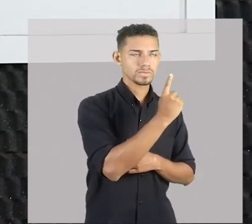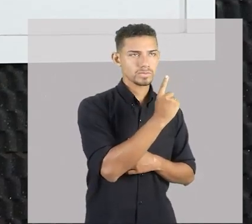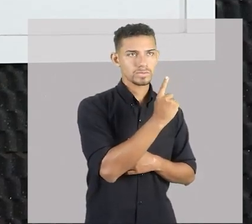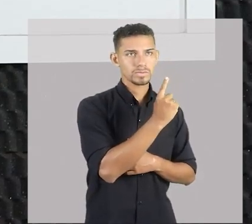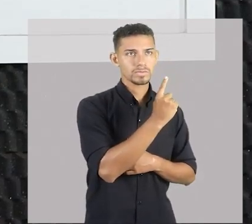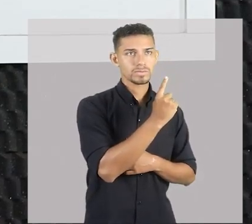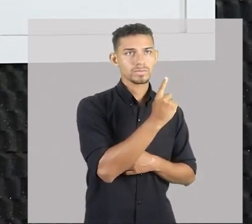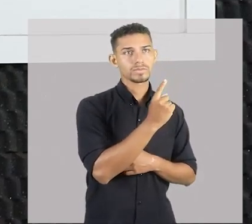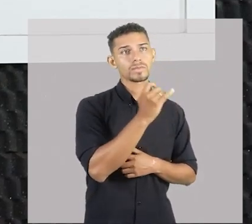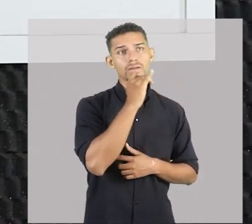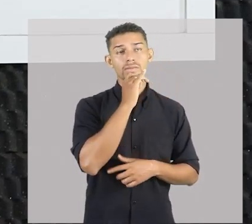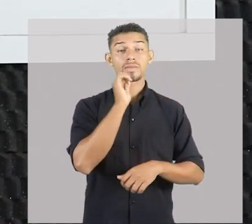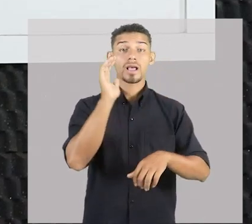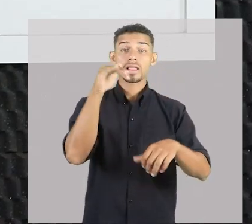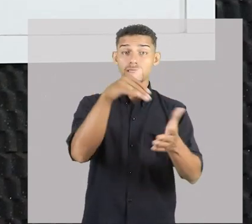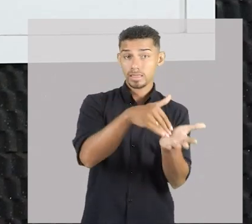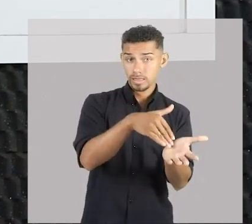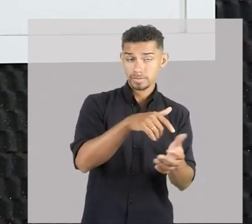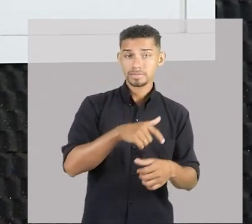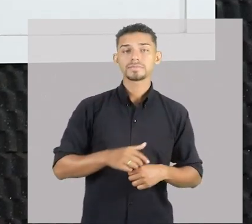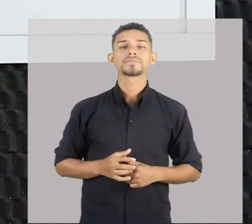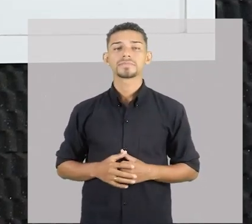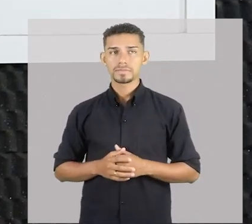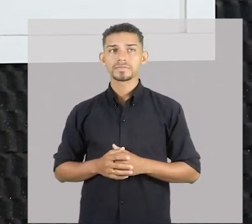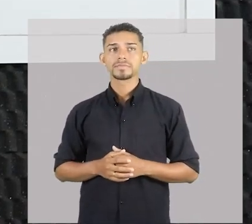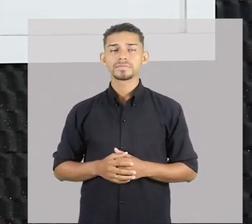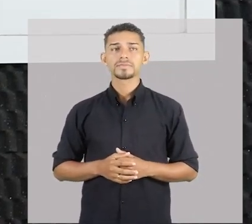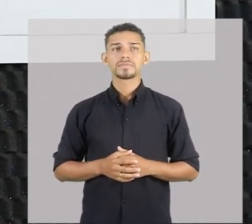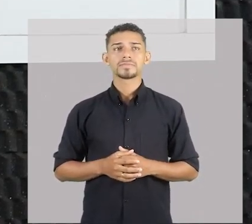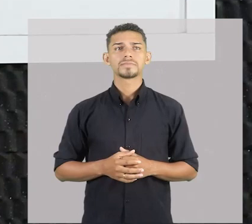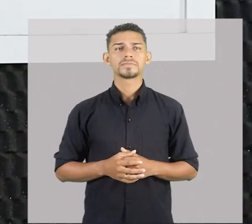vai, por exemplo, até aqui.